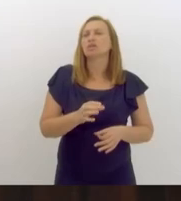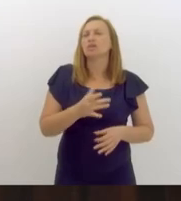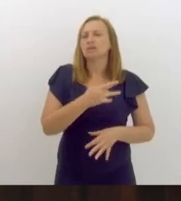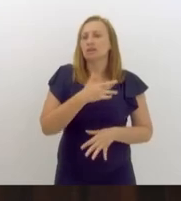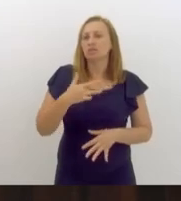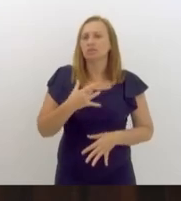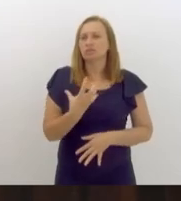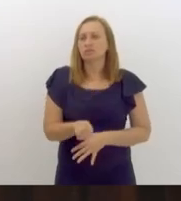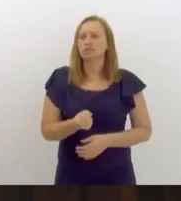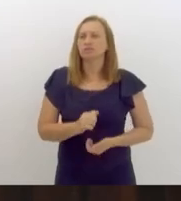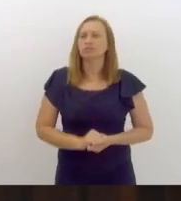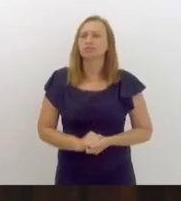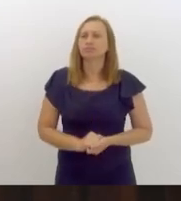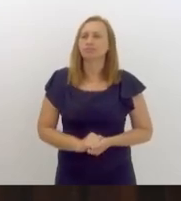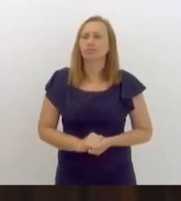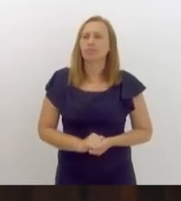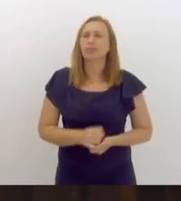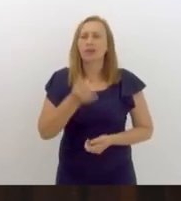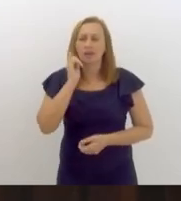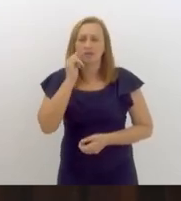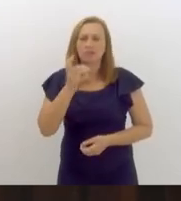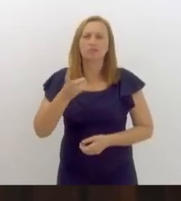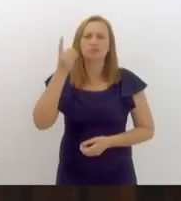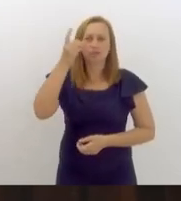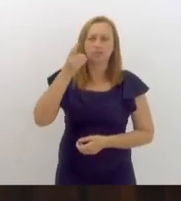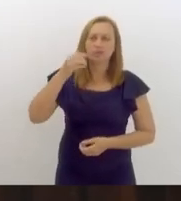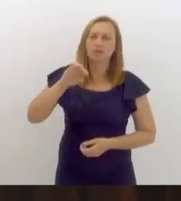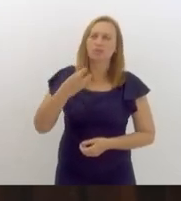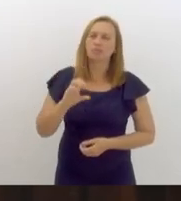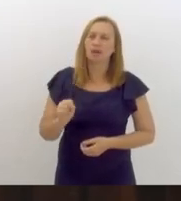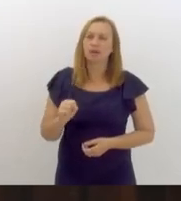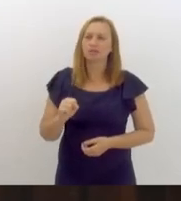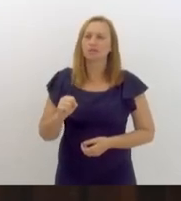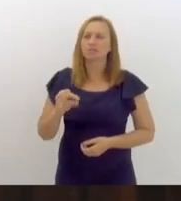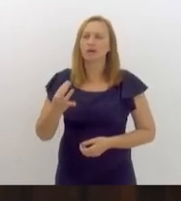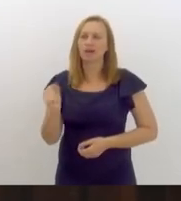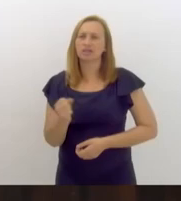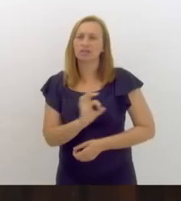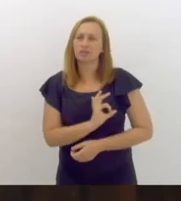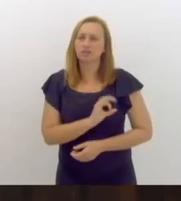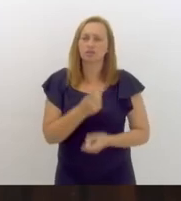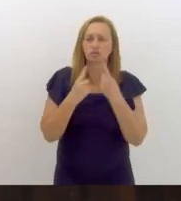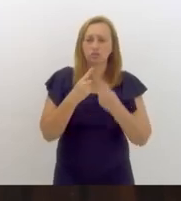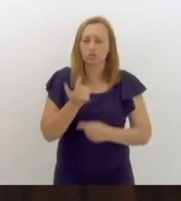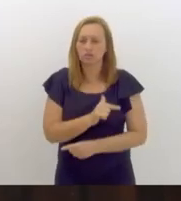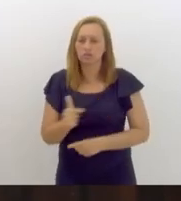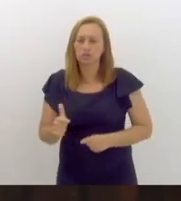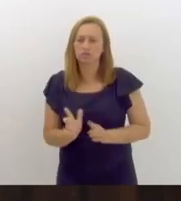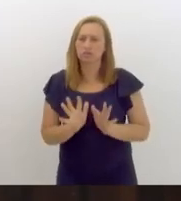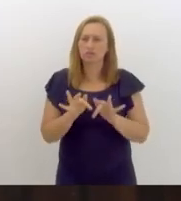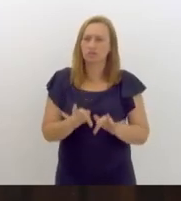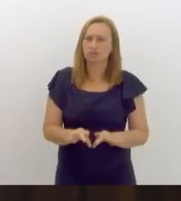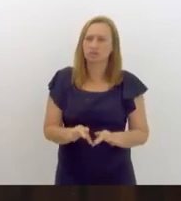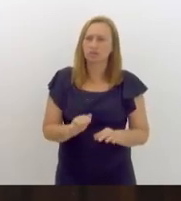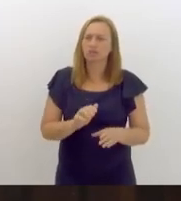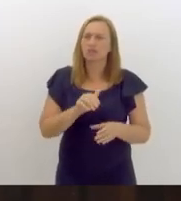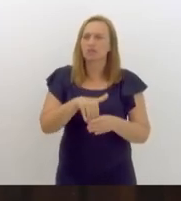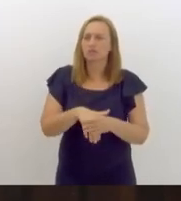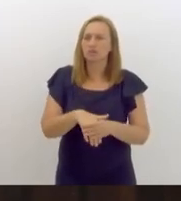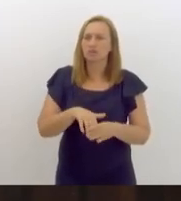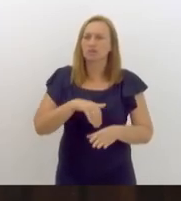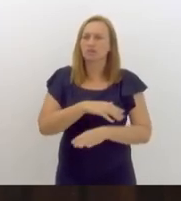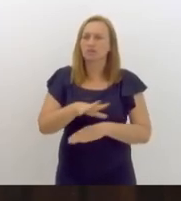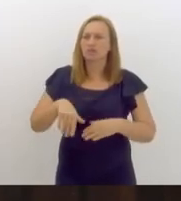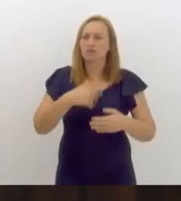favorável relatores deputados Marcos Mille Marta Rocha em discussão não havendo o que Queira discutir encerrada discussão em